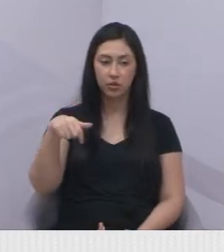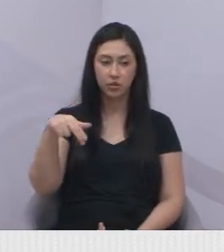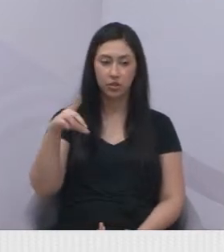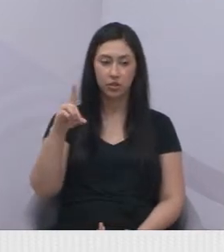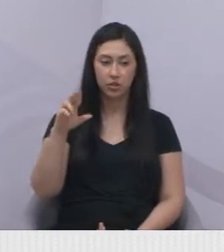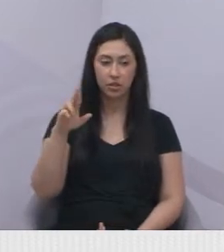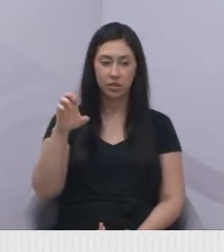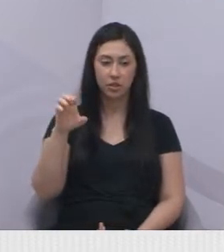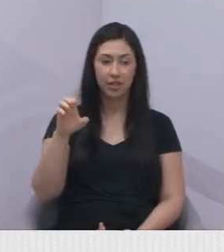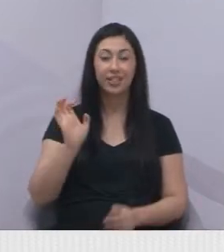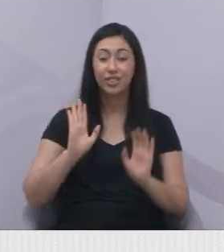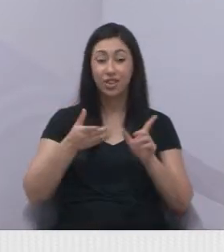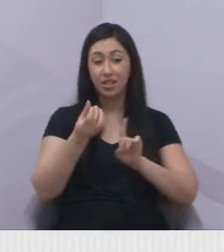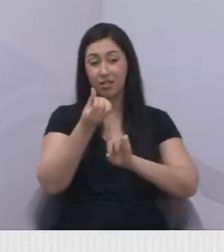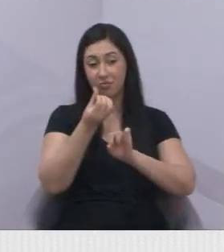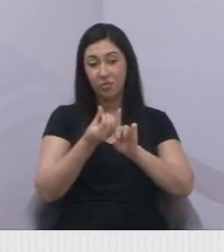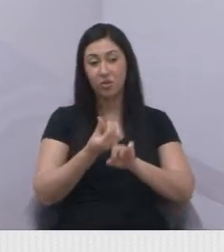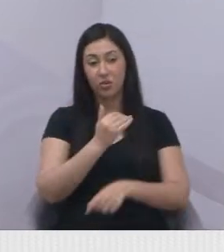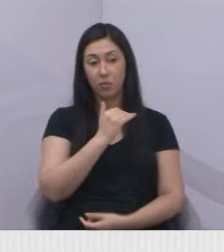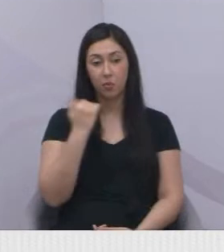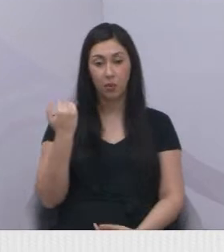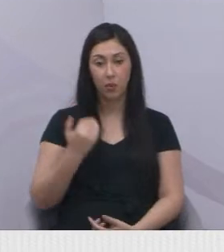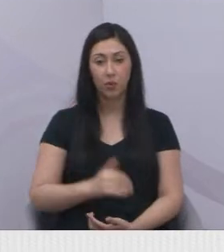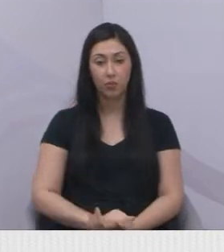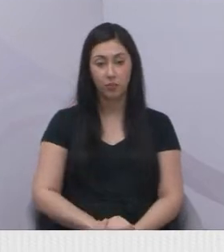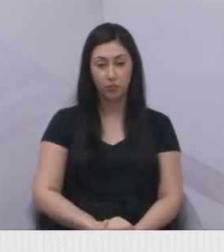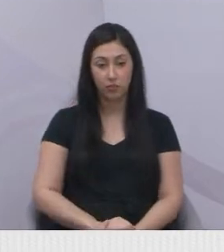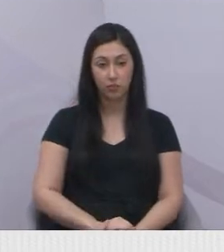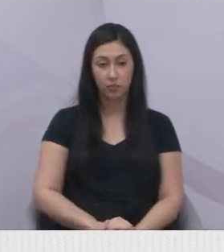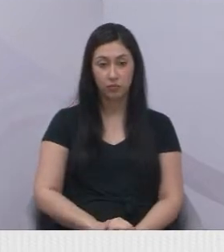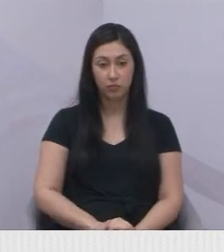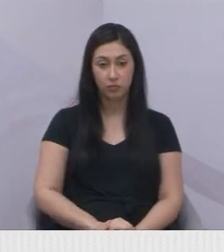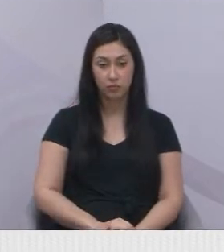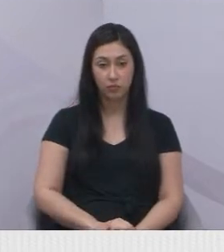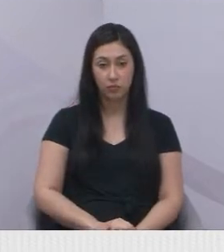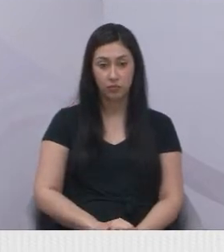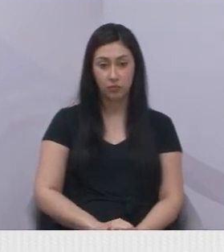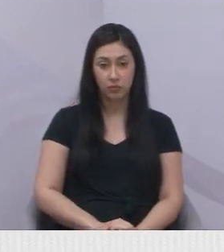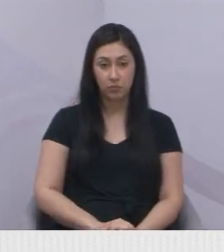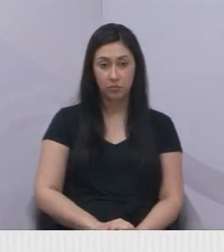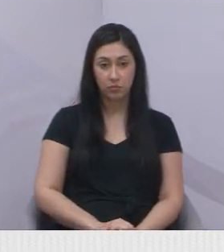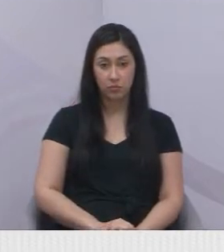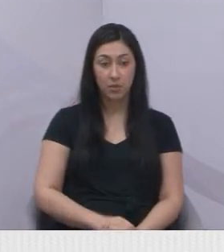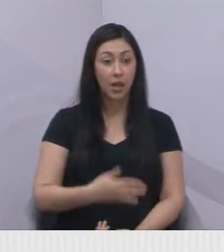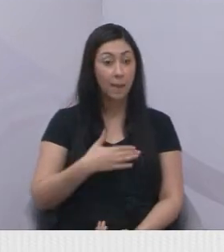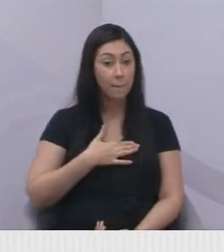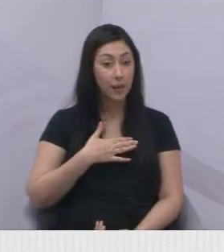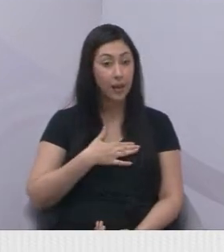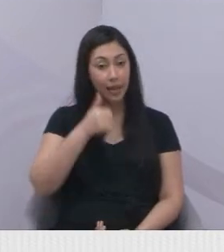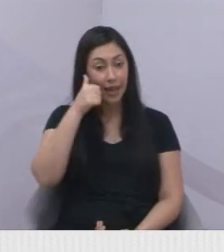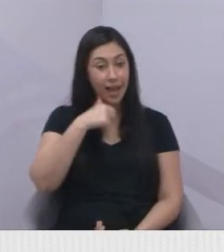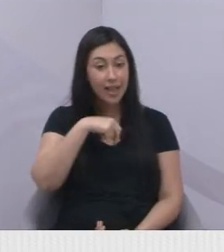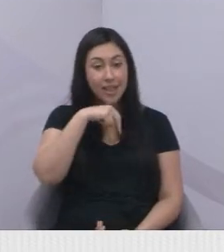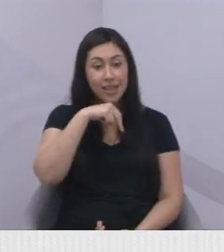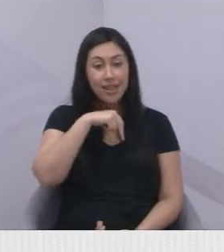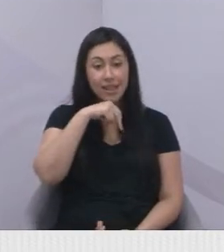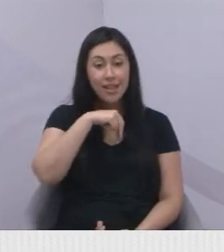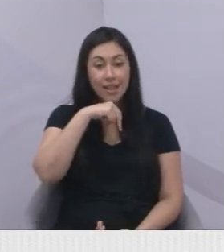faz seis meses que faleceu. E uma minha neta,